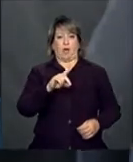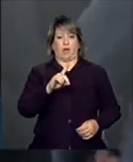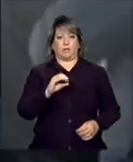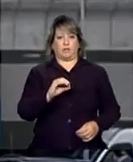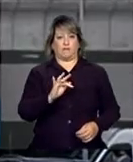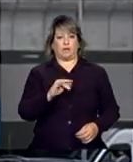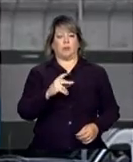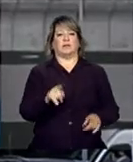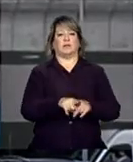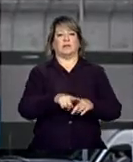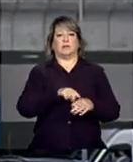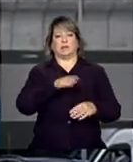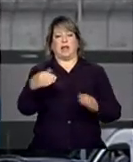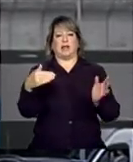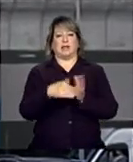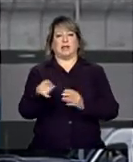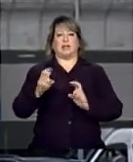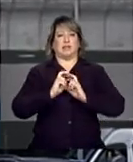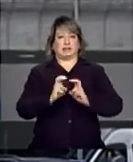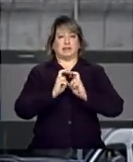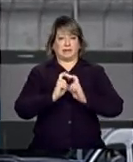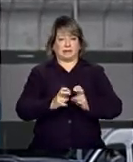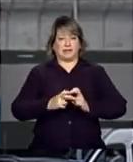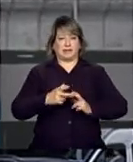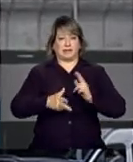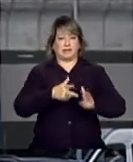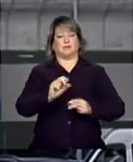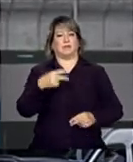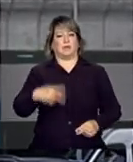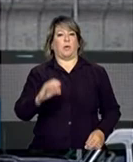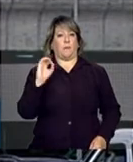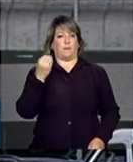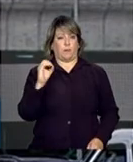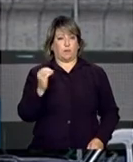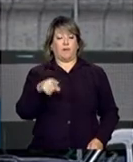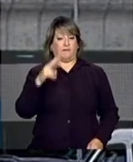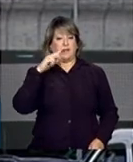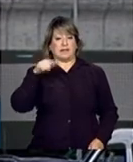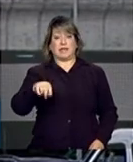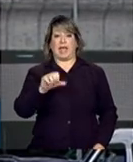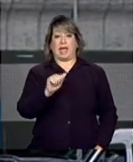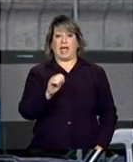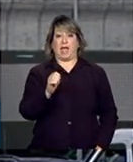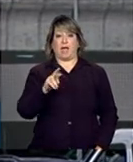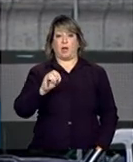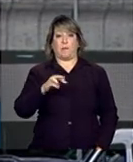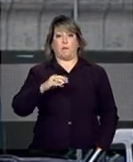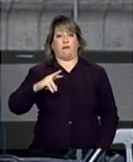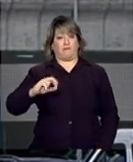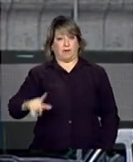de Porto Alegre. Você vê imagens aí do aeromóvel.